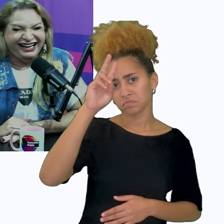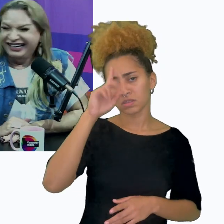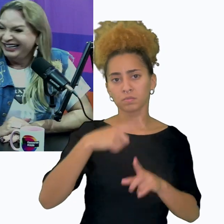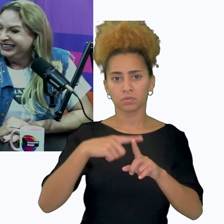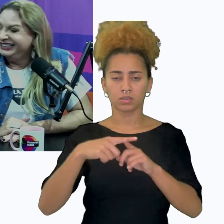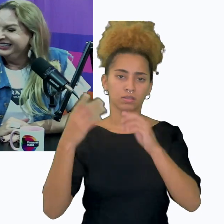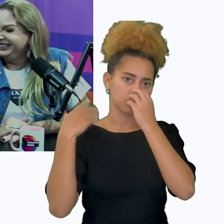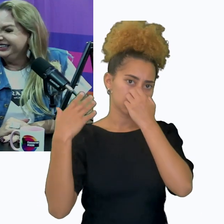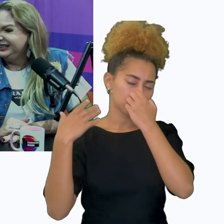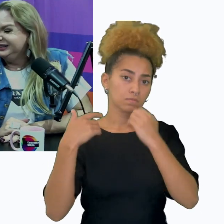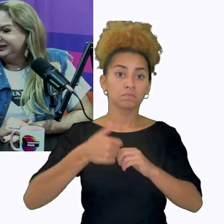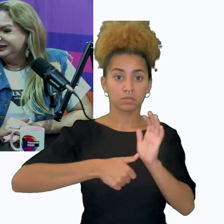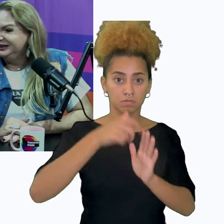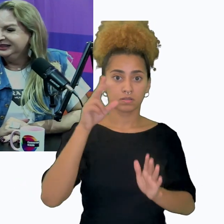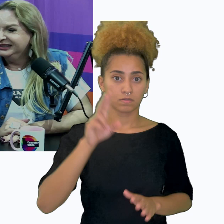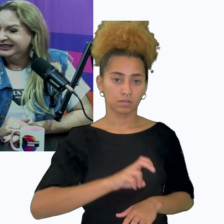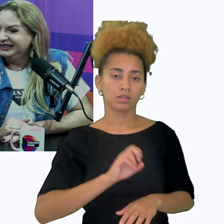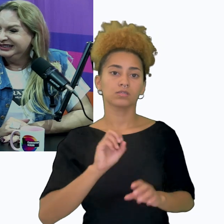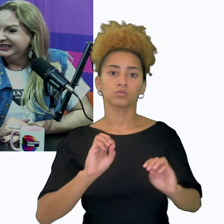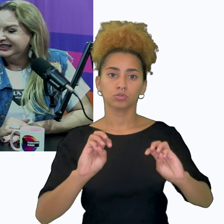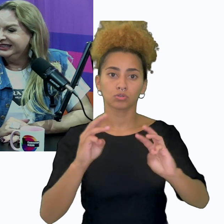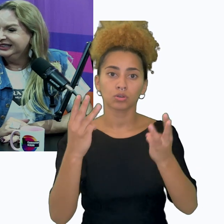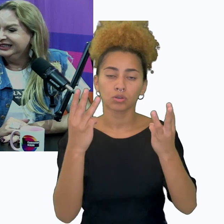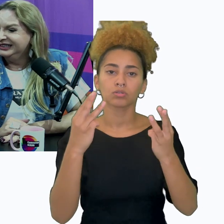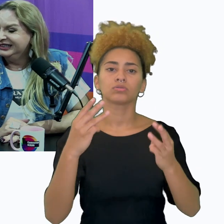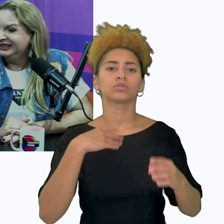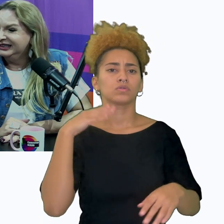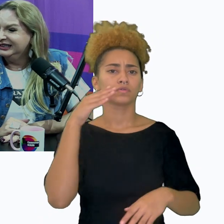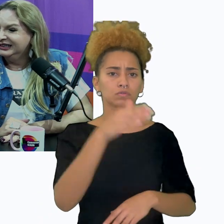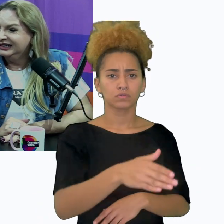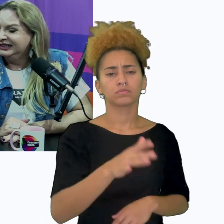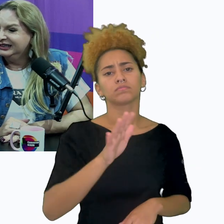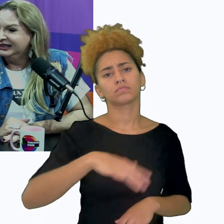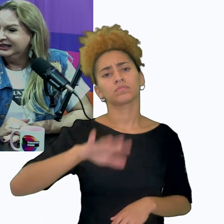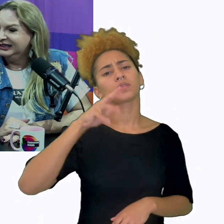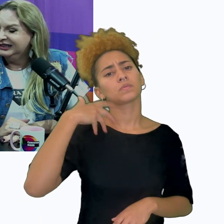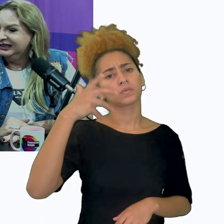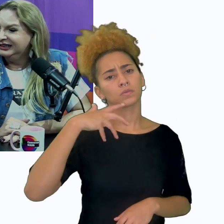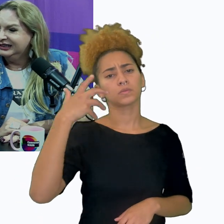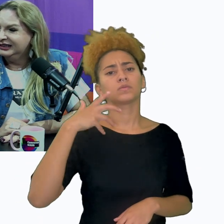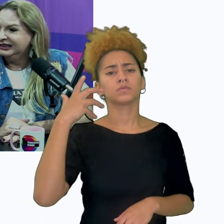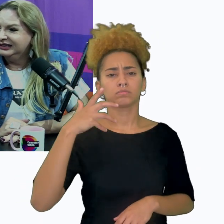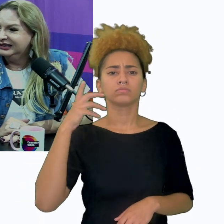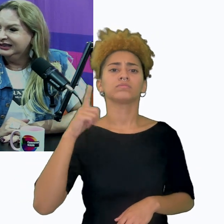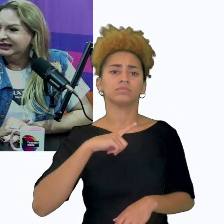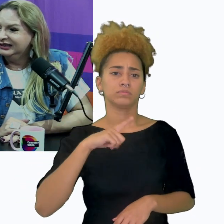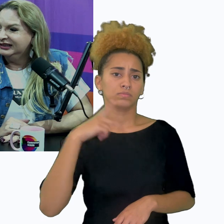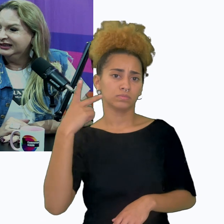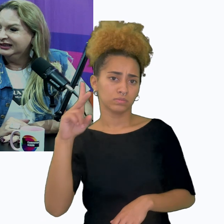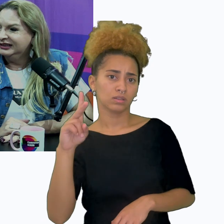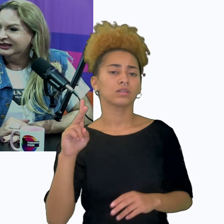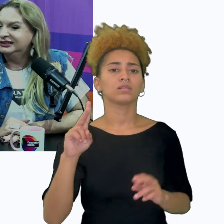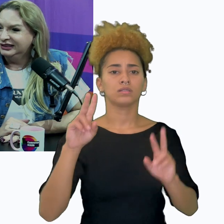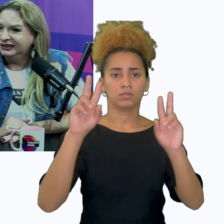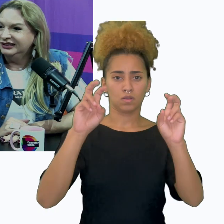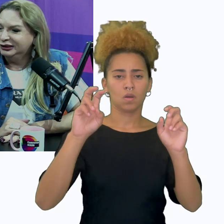bem lembrado, Laila. É porque quando eu fui fazer, a primeira vez que eu fui fazer show no sótão, era o auge daquela música do Widow Don't Hear